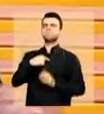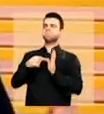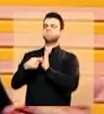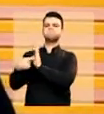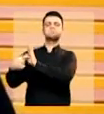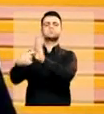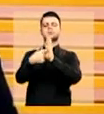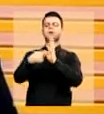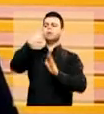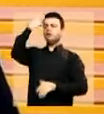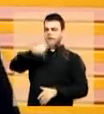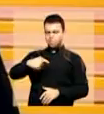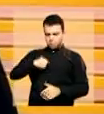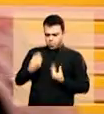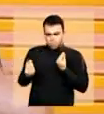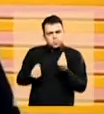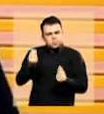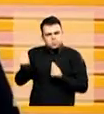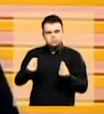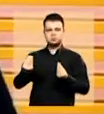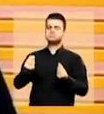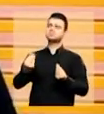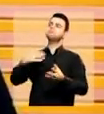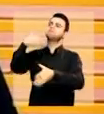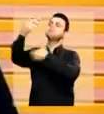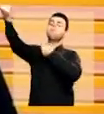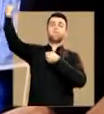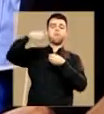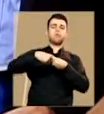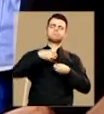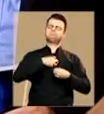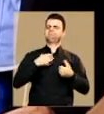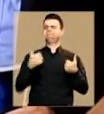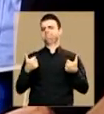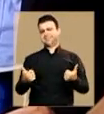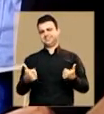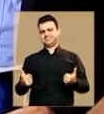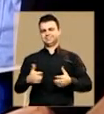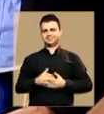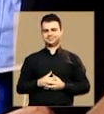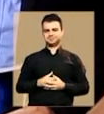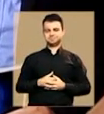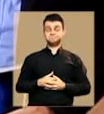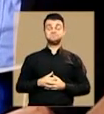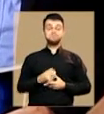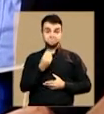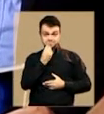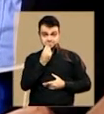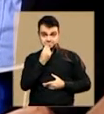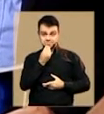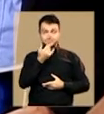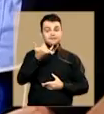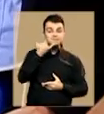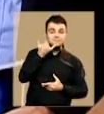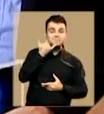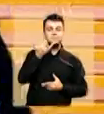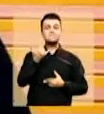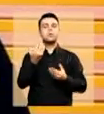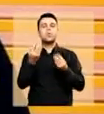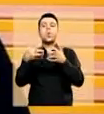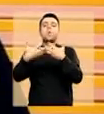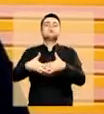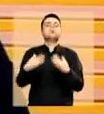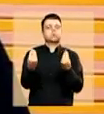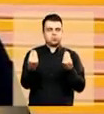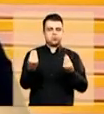mostrar como nós somos. E a gente volta muito melhor. Eu ia falar para você deixar um contato para quem quiser saber mais dos programas do Rotary. Sim,